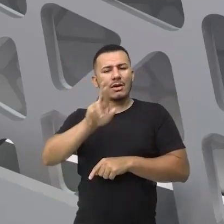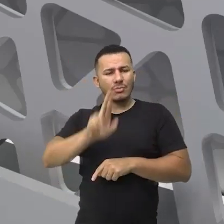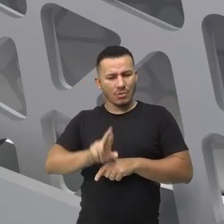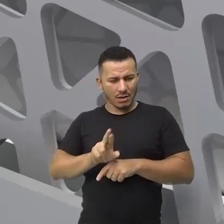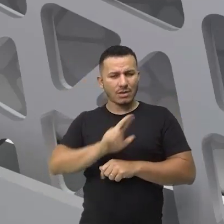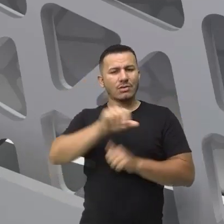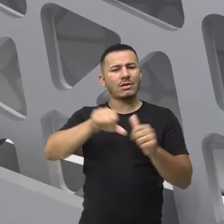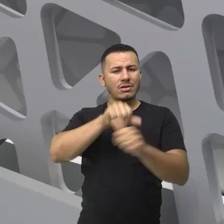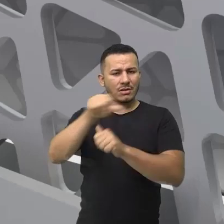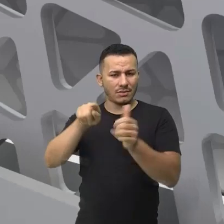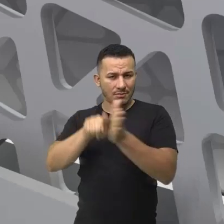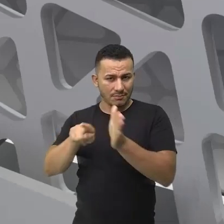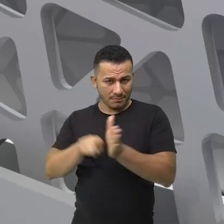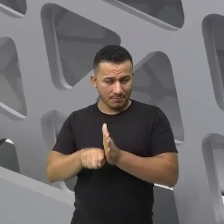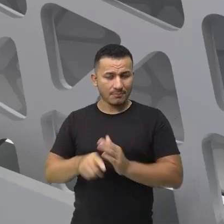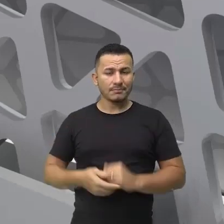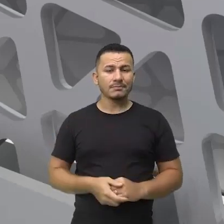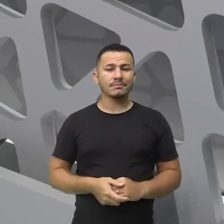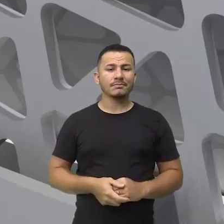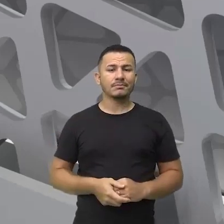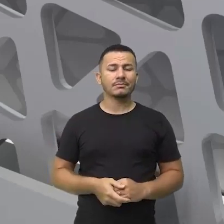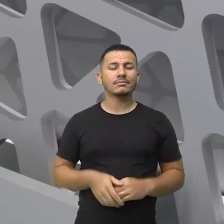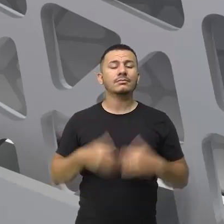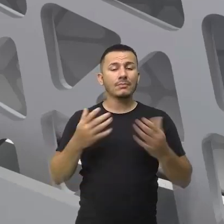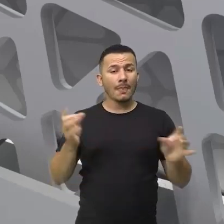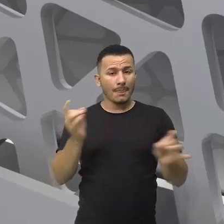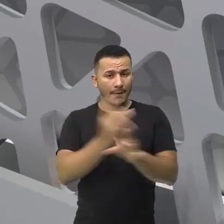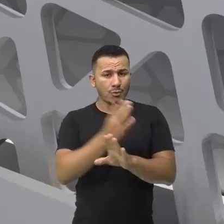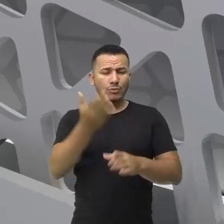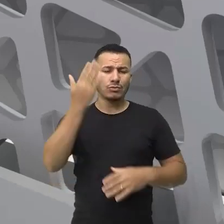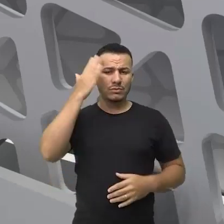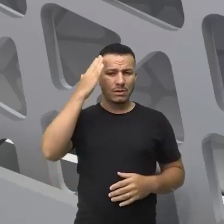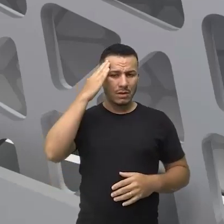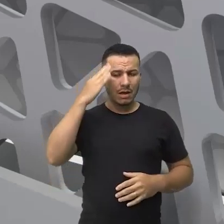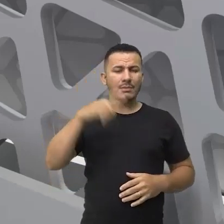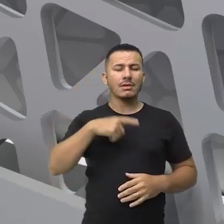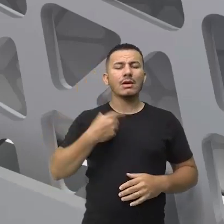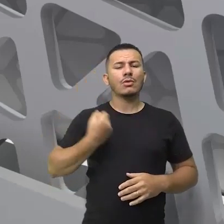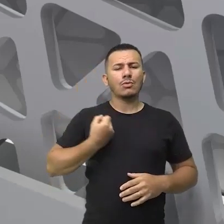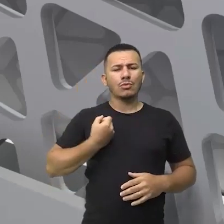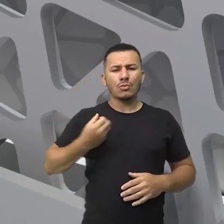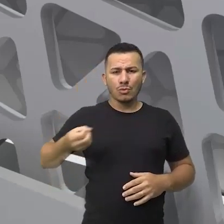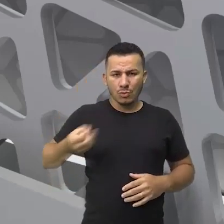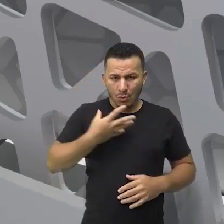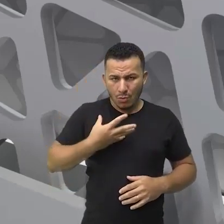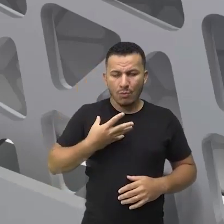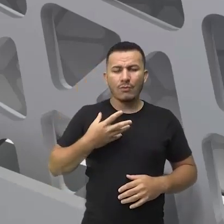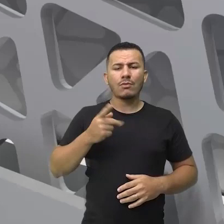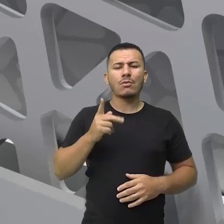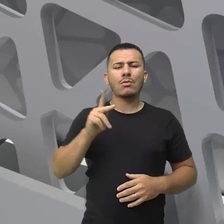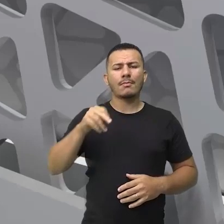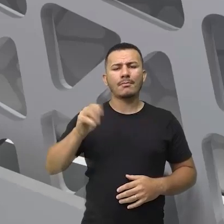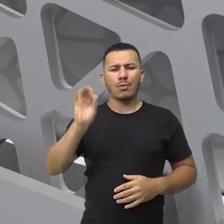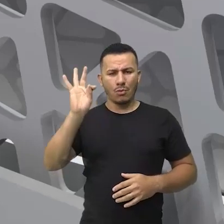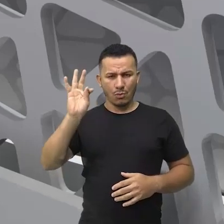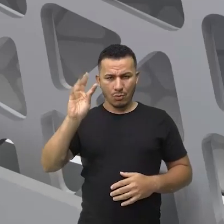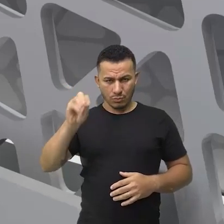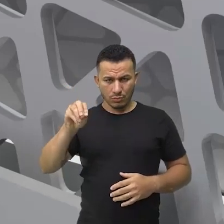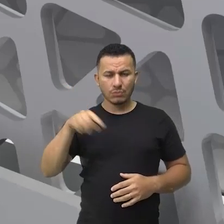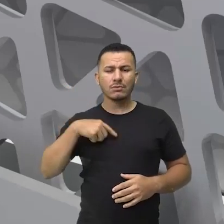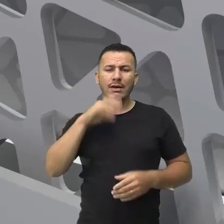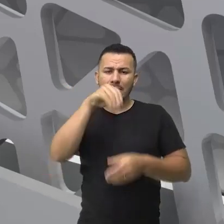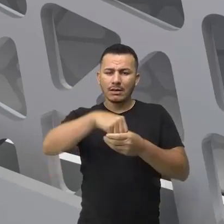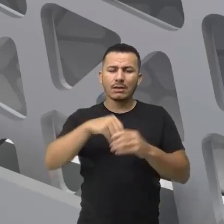Porque é muito importante saber disso para poder compreender e acertar as questões de transformações geométricas, tá bom?